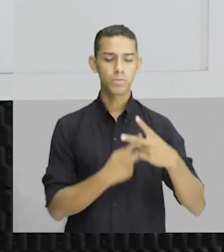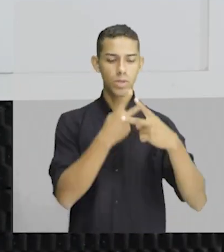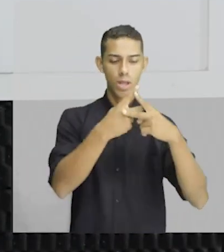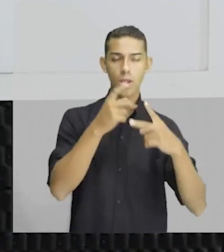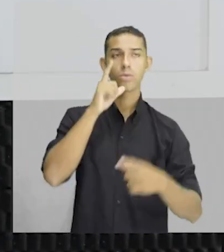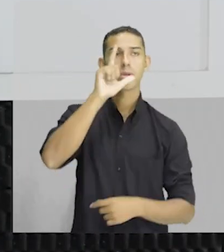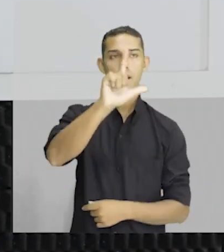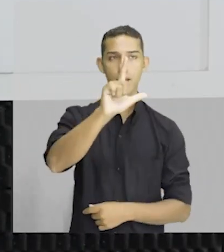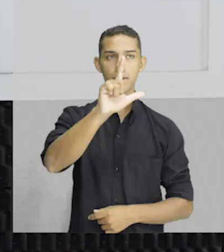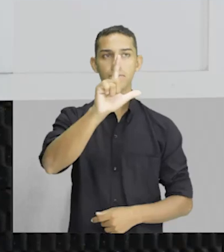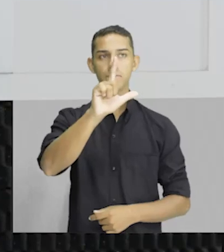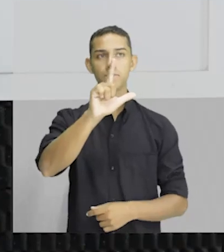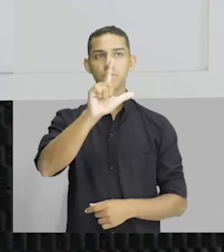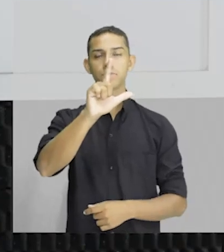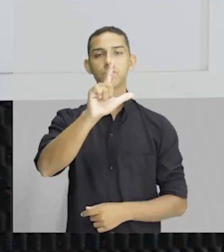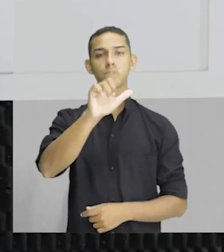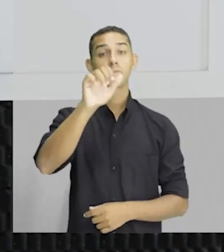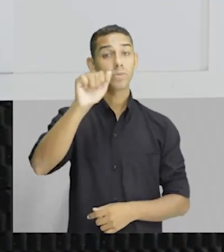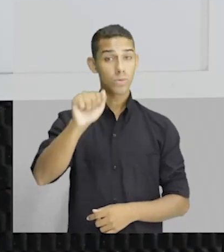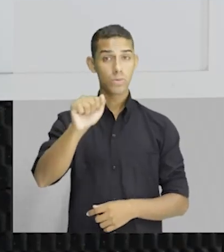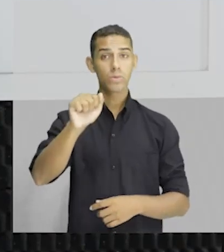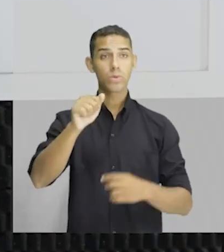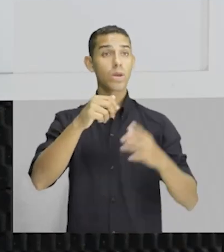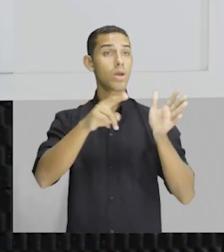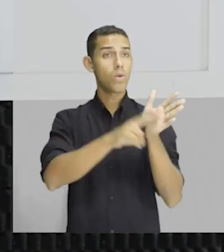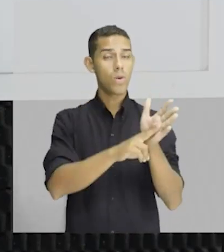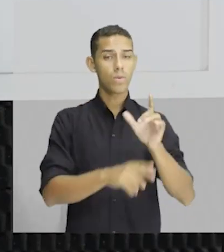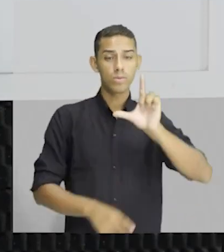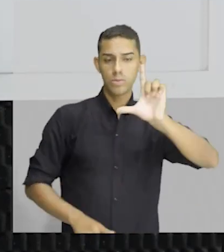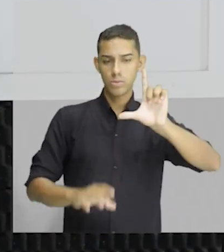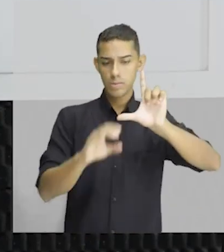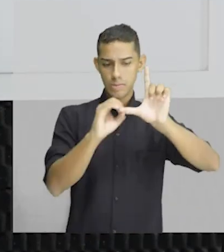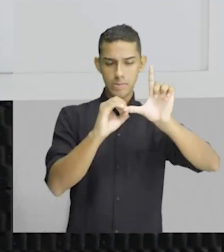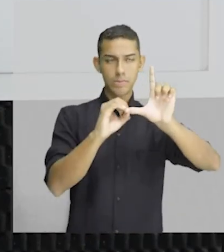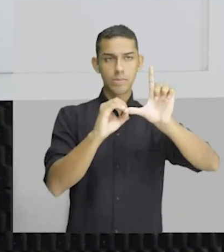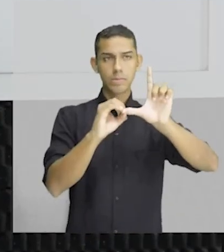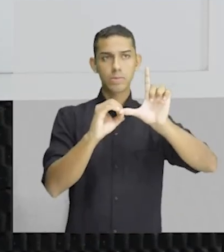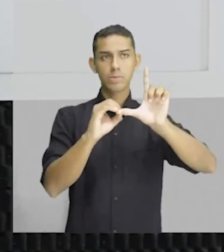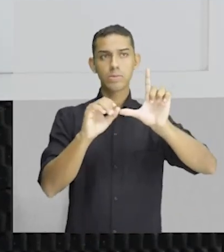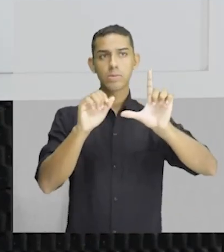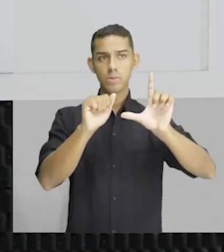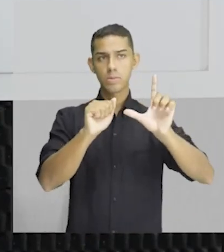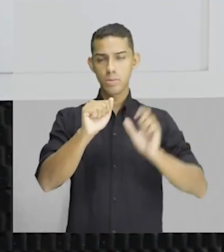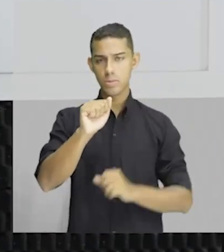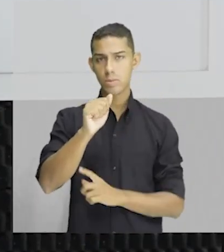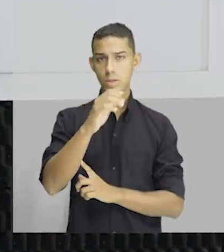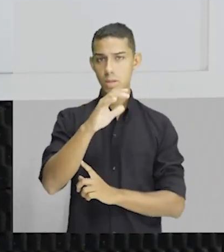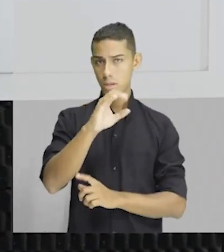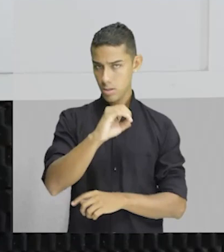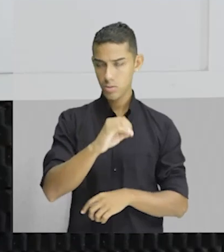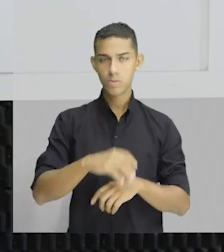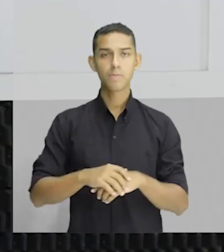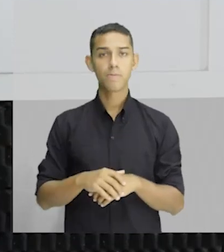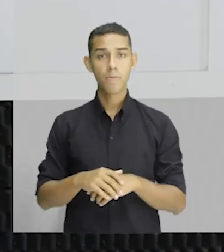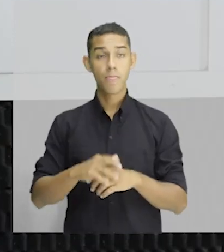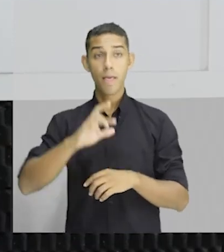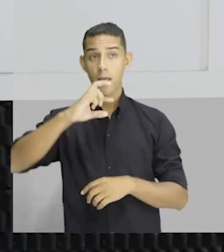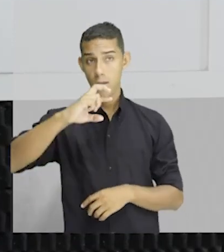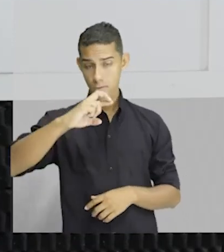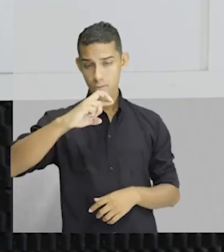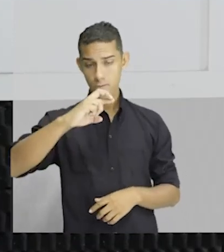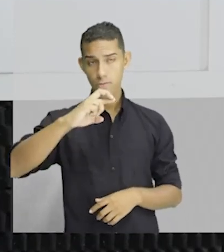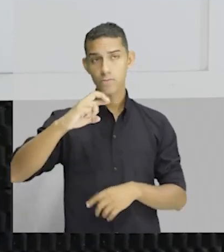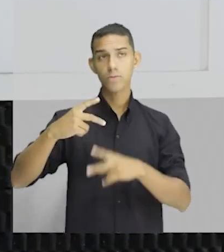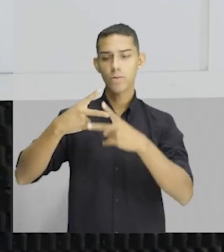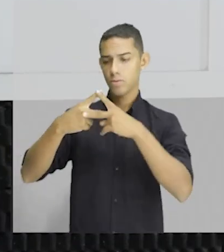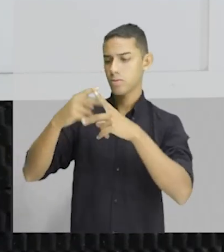do aço é igual comprimento inicial aço, alfa do aço, variação de